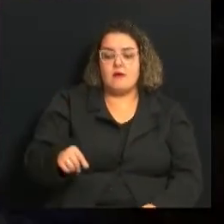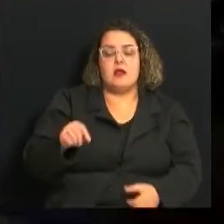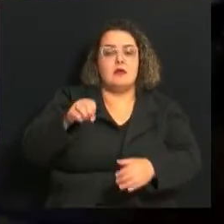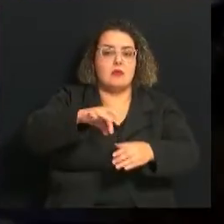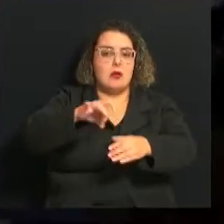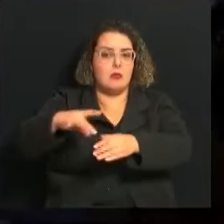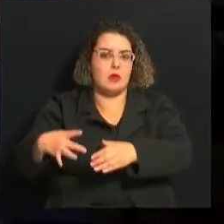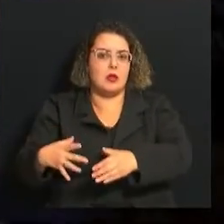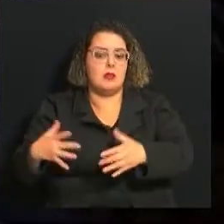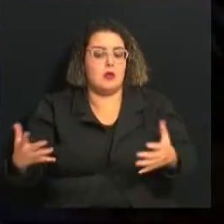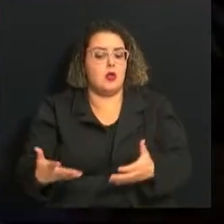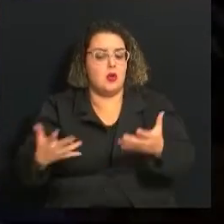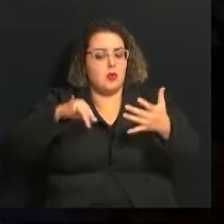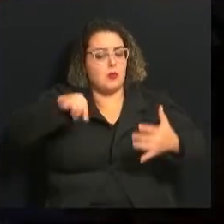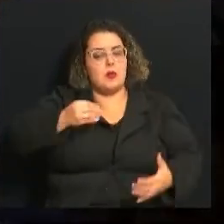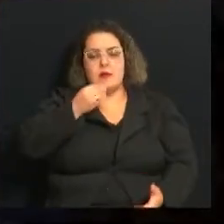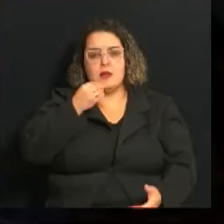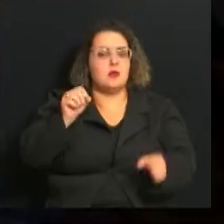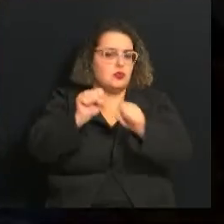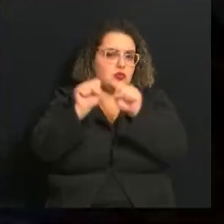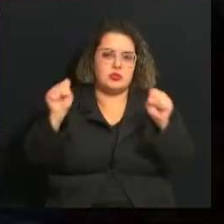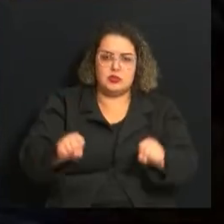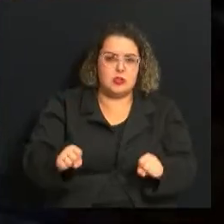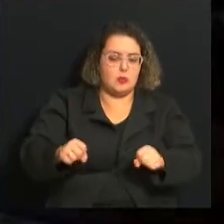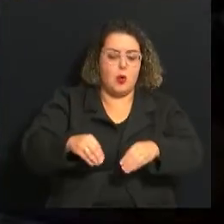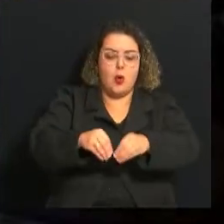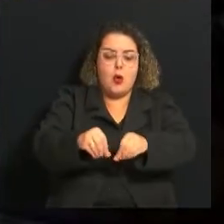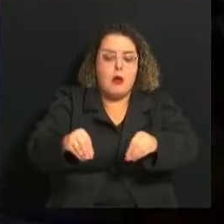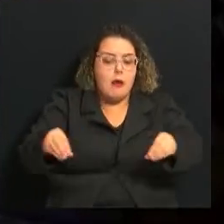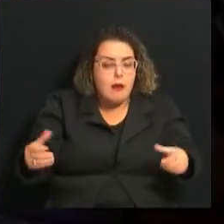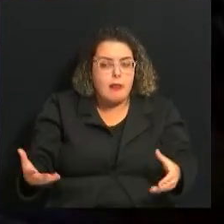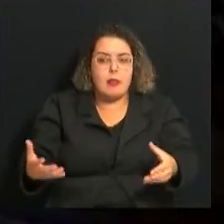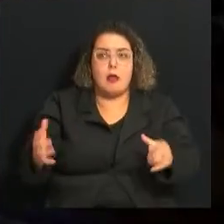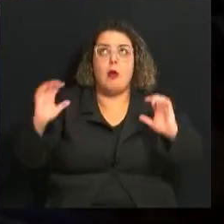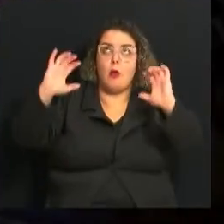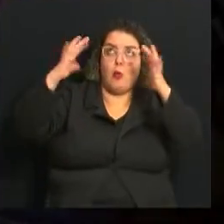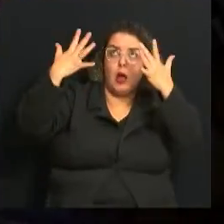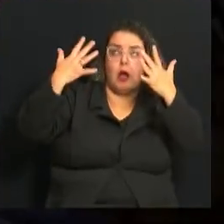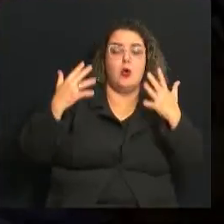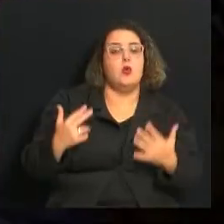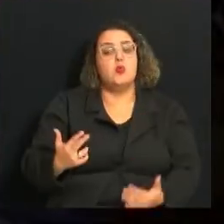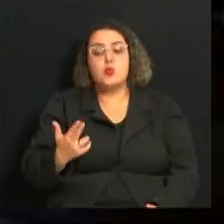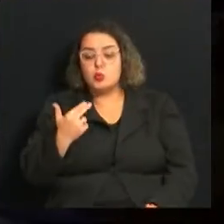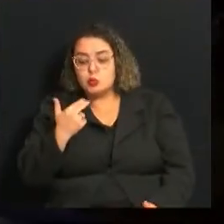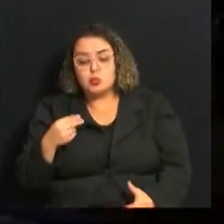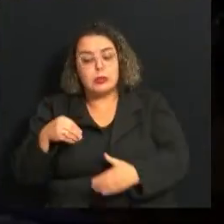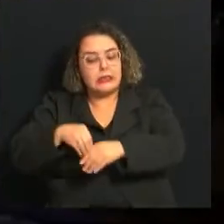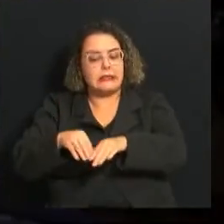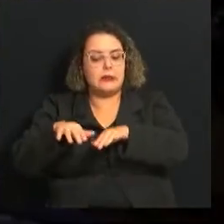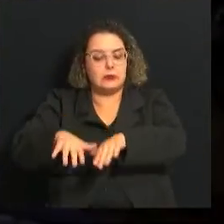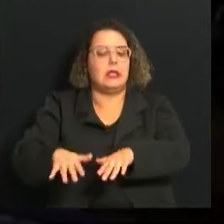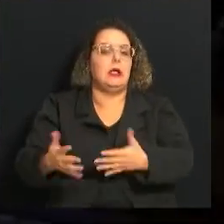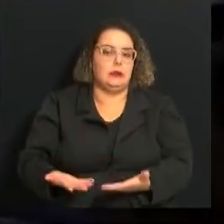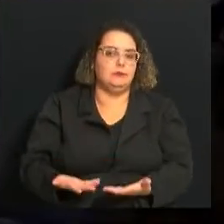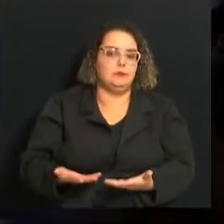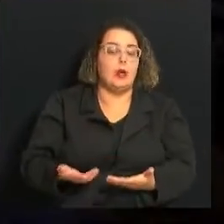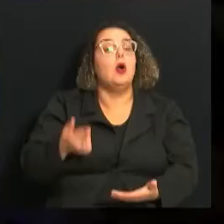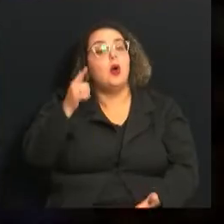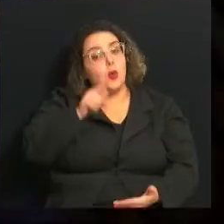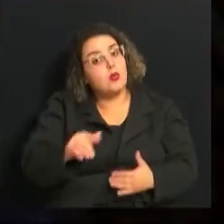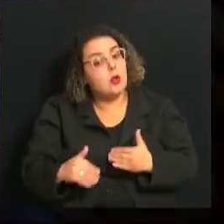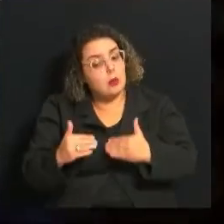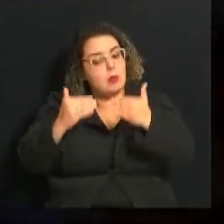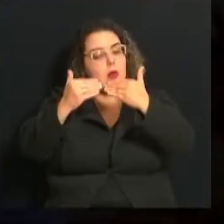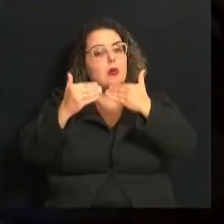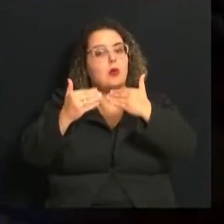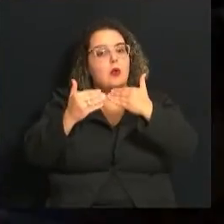melhor o sistema que ela está, o solo que ela está, os nutrientes que ela tem disponível. Então você consegue produzir mais com